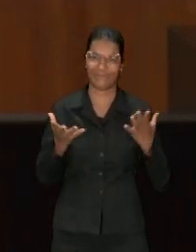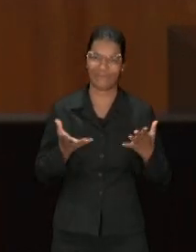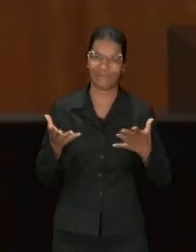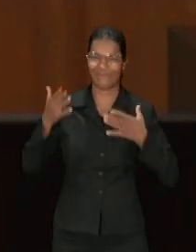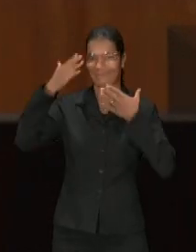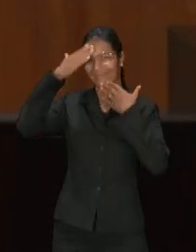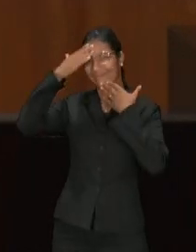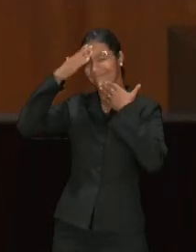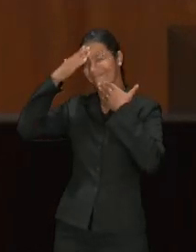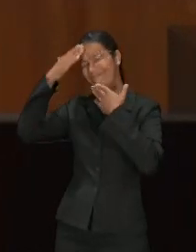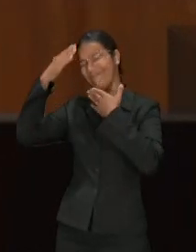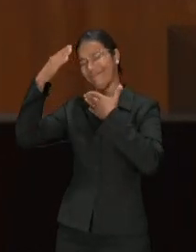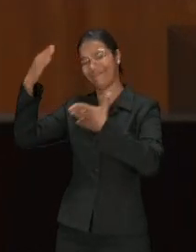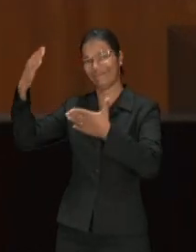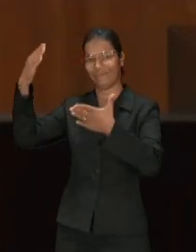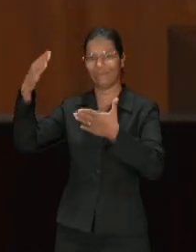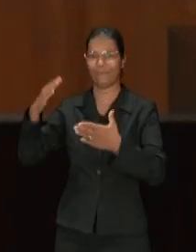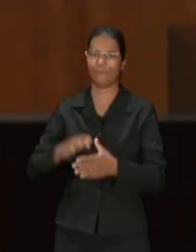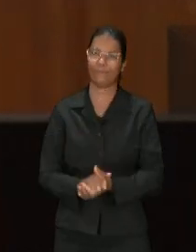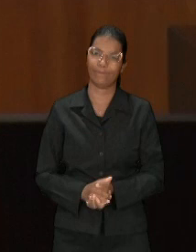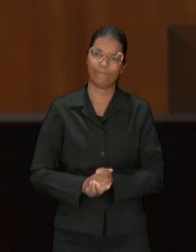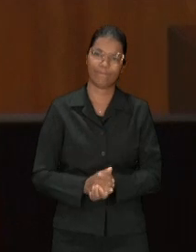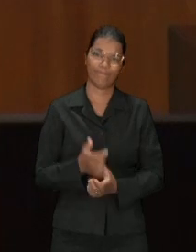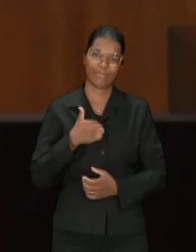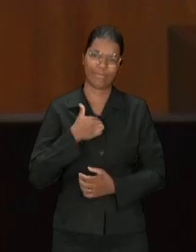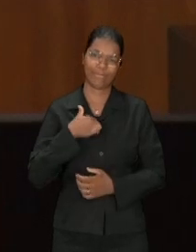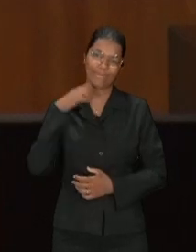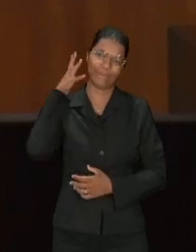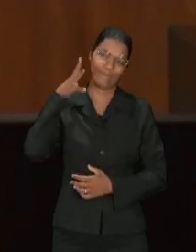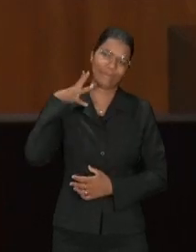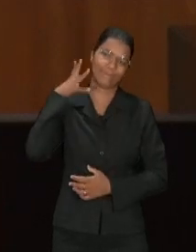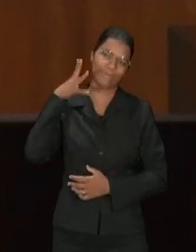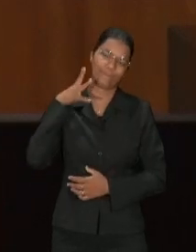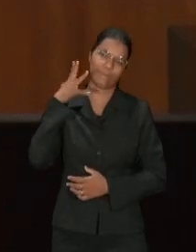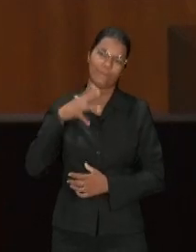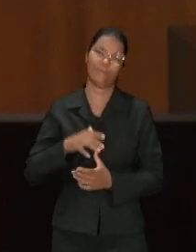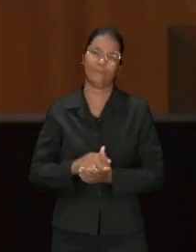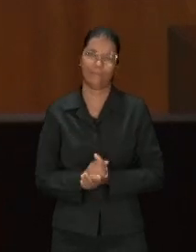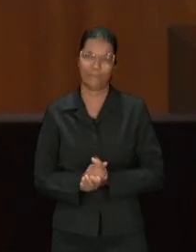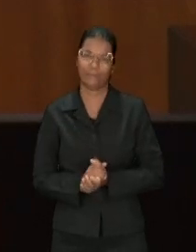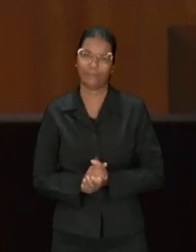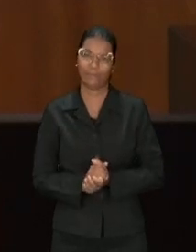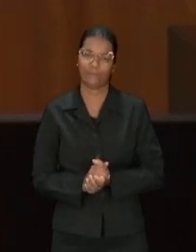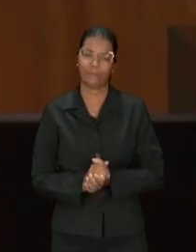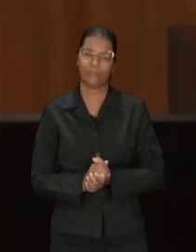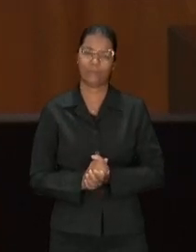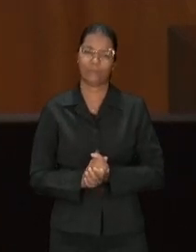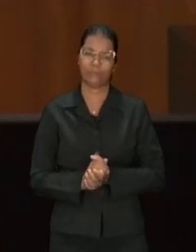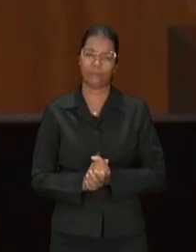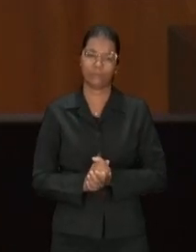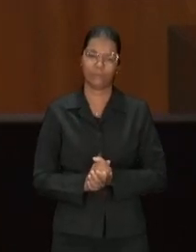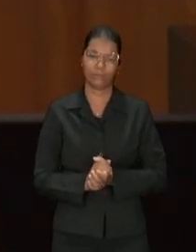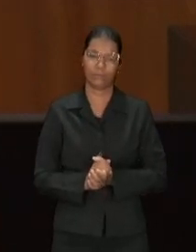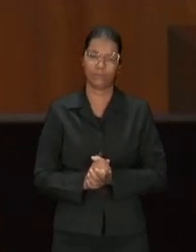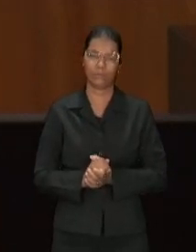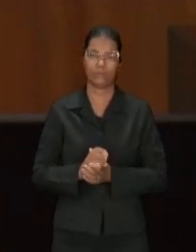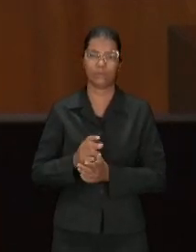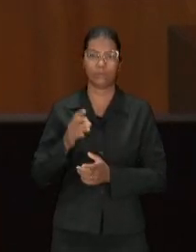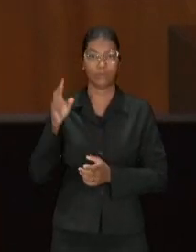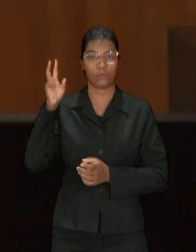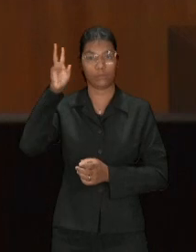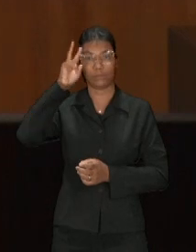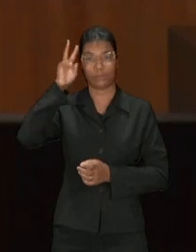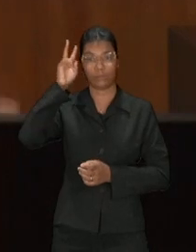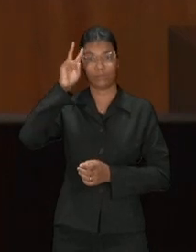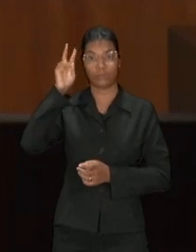fazer um pronunciamento. Eu não poderia deixar de lembrar que o senhor, no começo da sua fala, o senhor